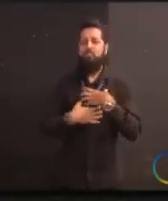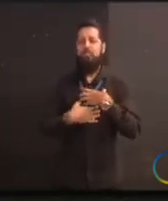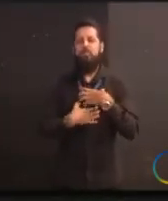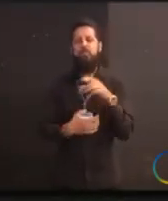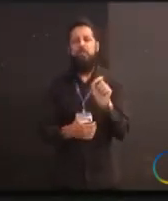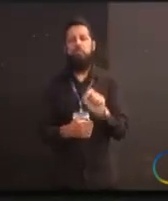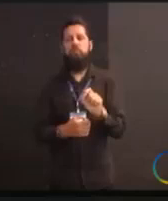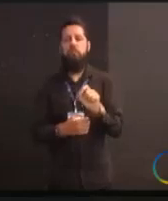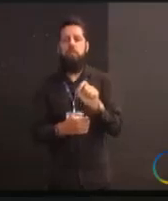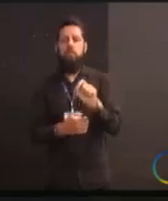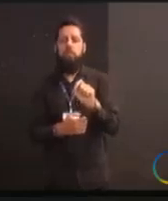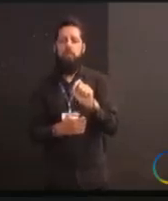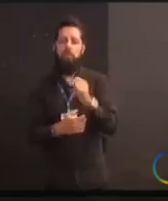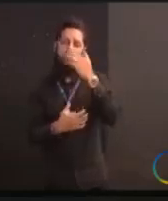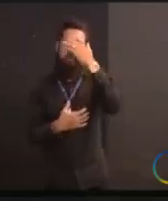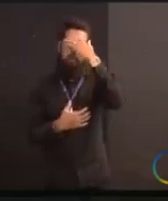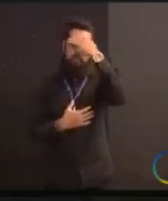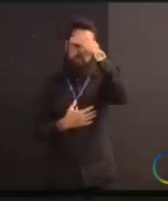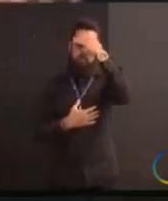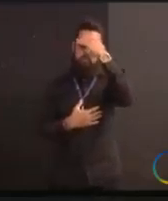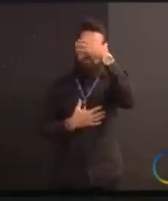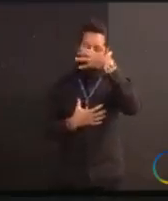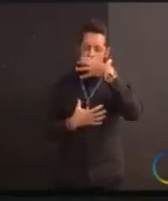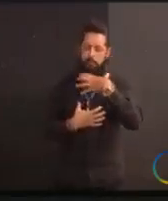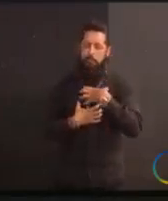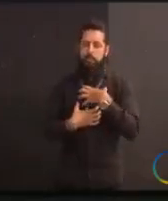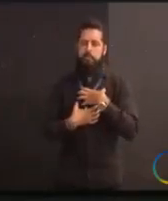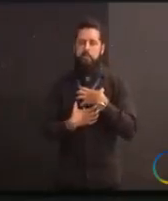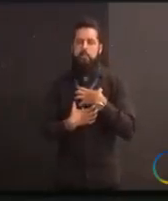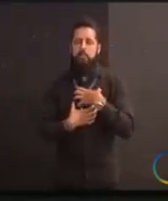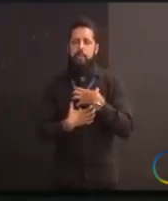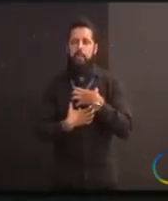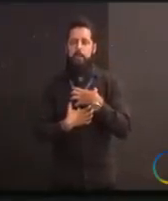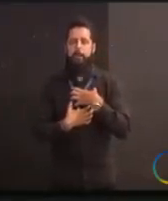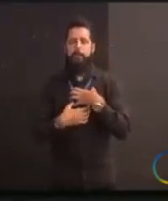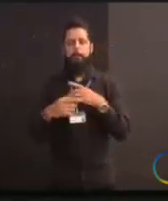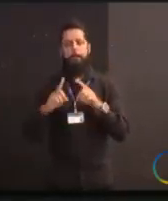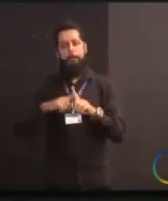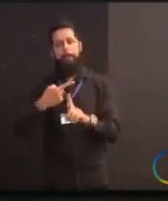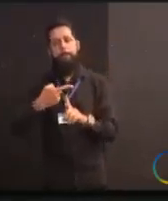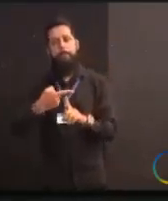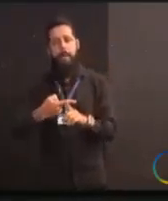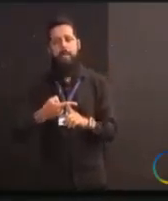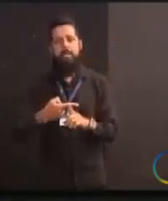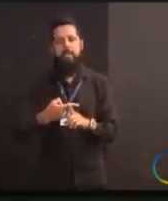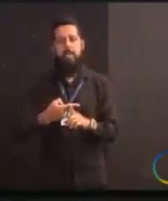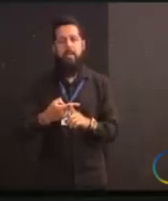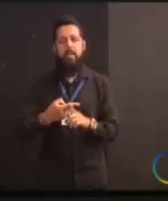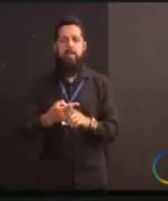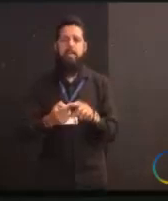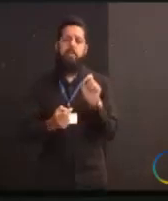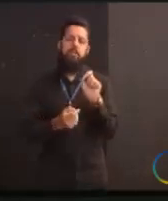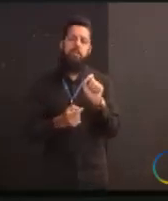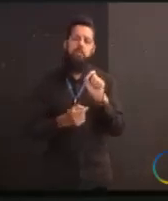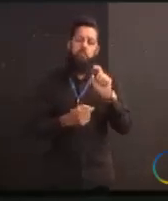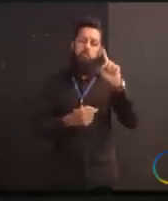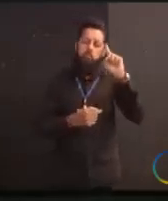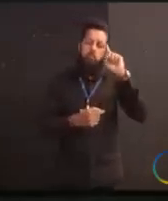sentia. Eu sei que todos nós um dia seremos anjos. Parece piada, mas não